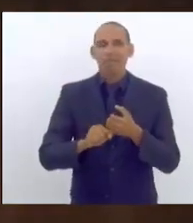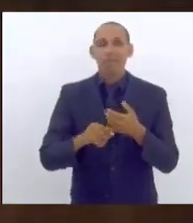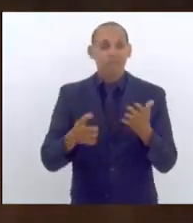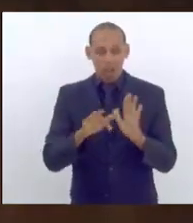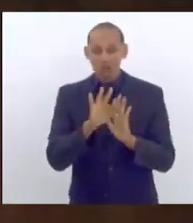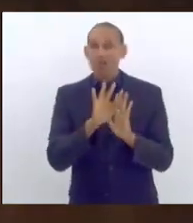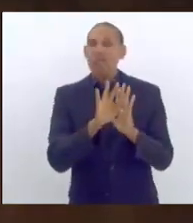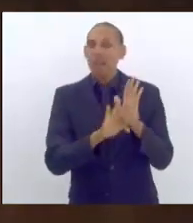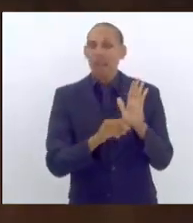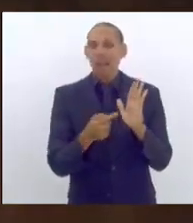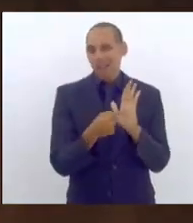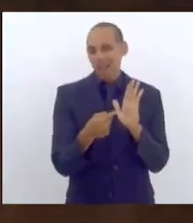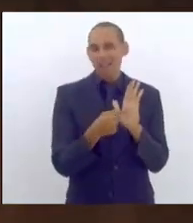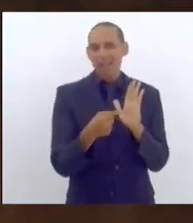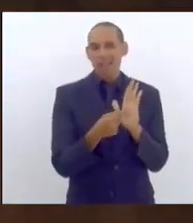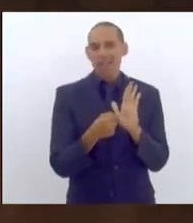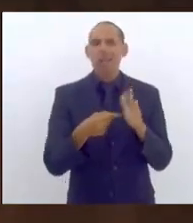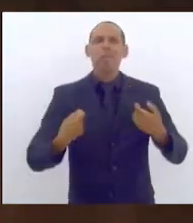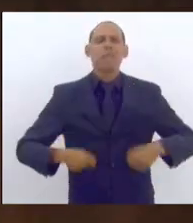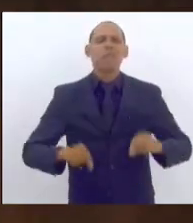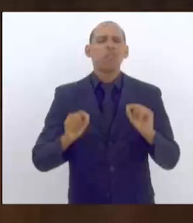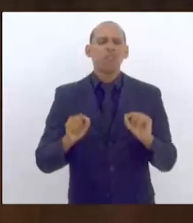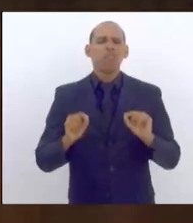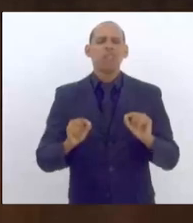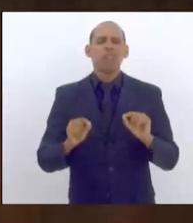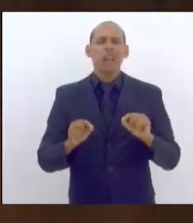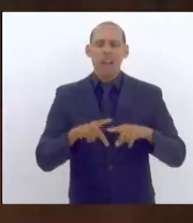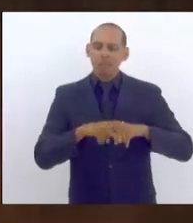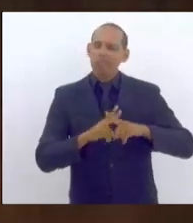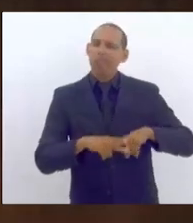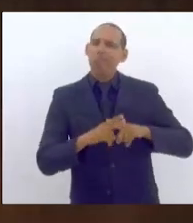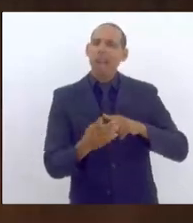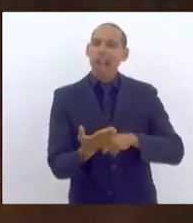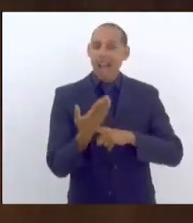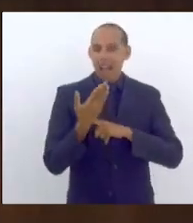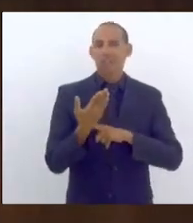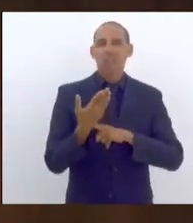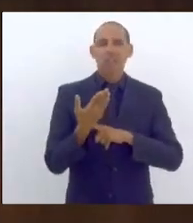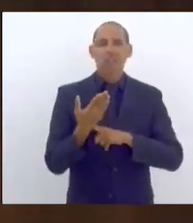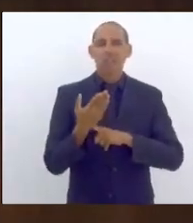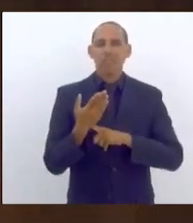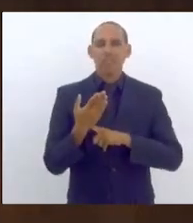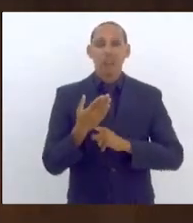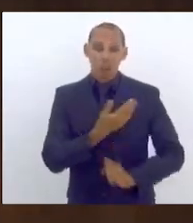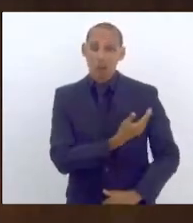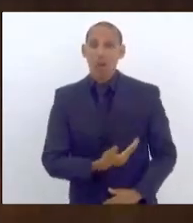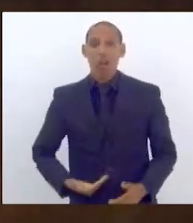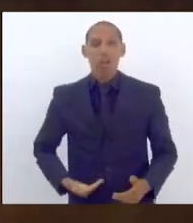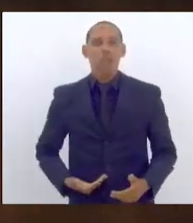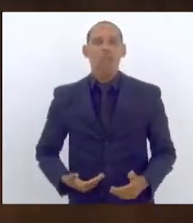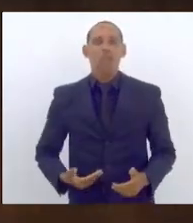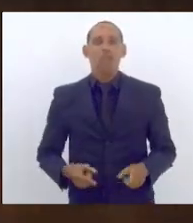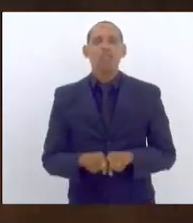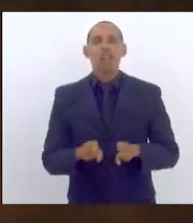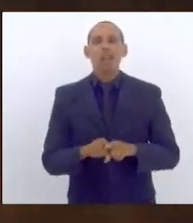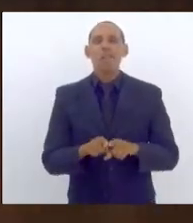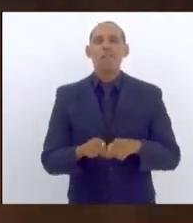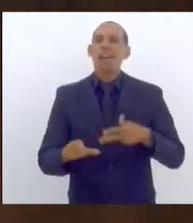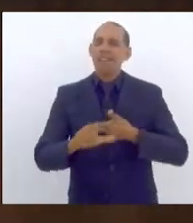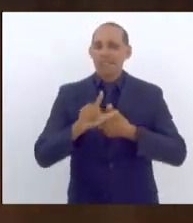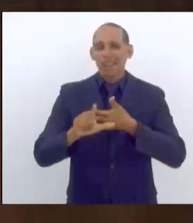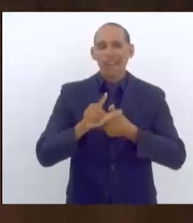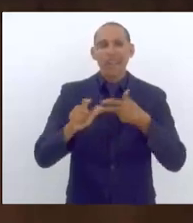formulário precisa ser o instrumento que vai nos possibilitar, o poder público, o poder legislativo,